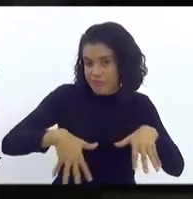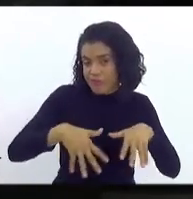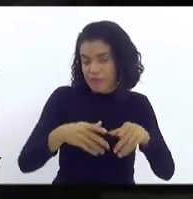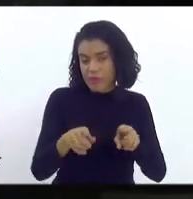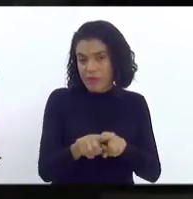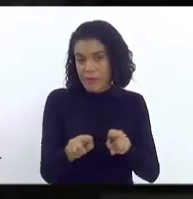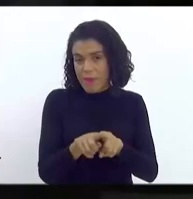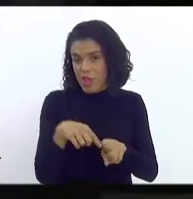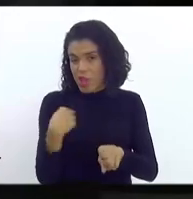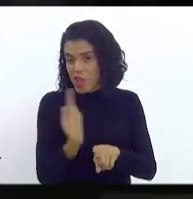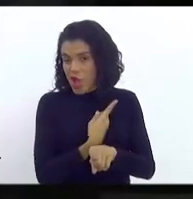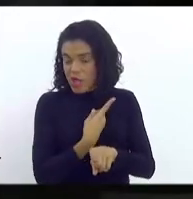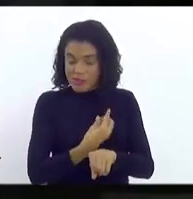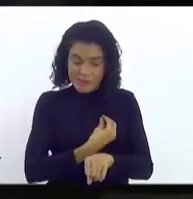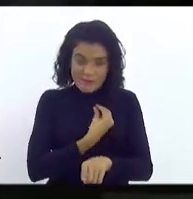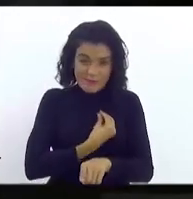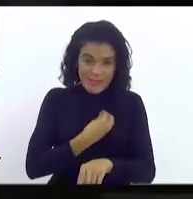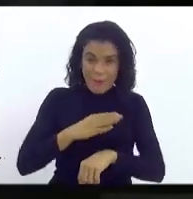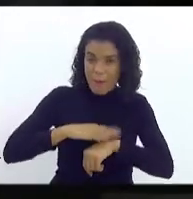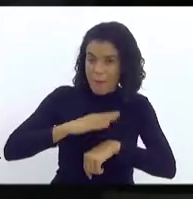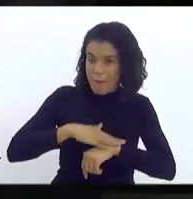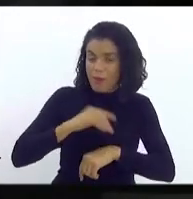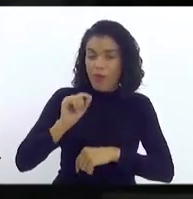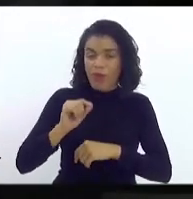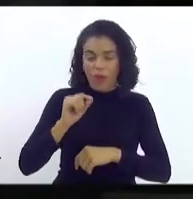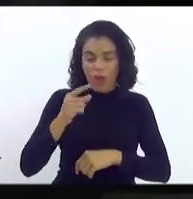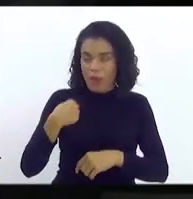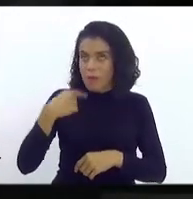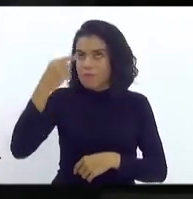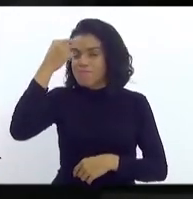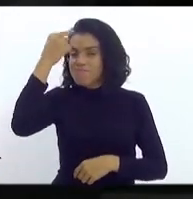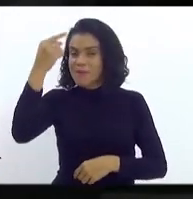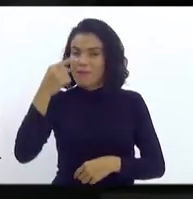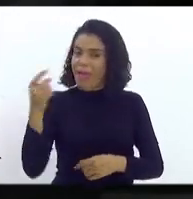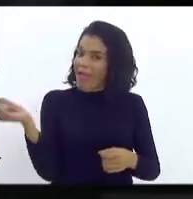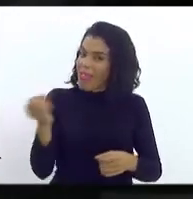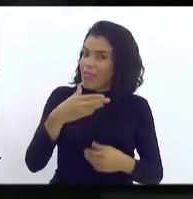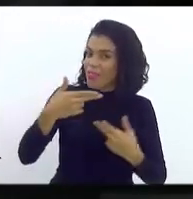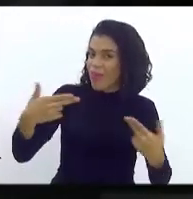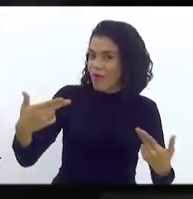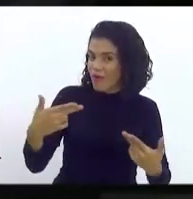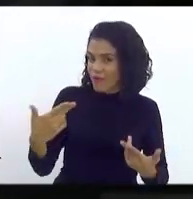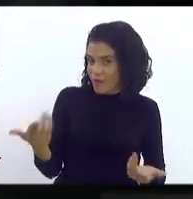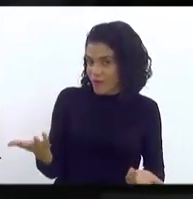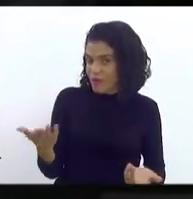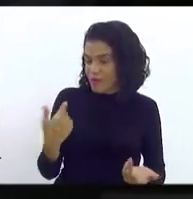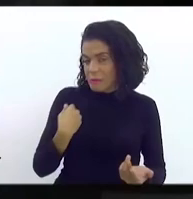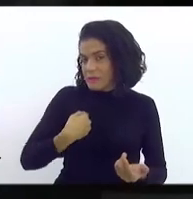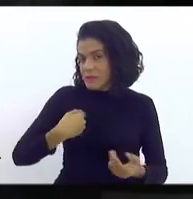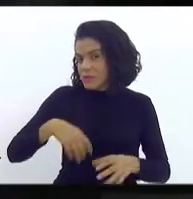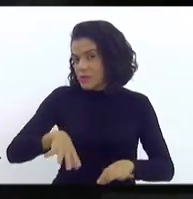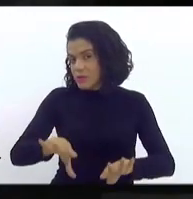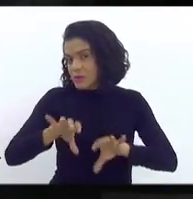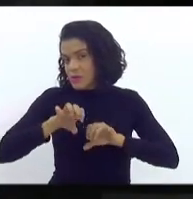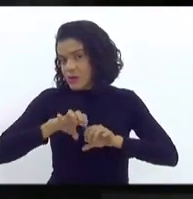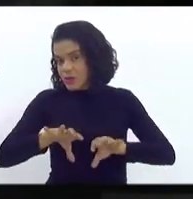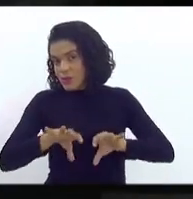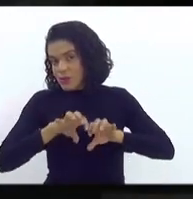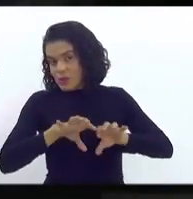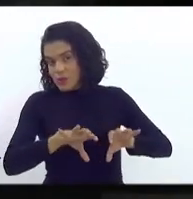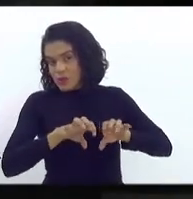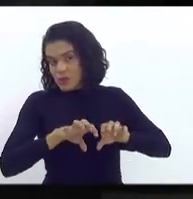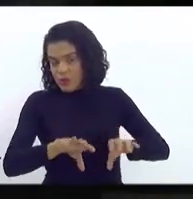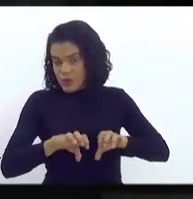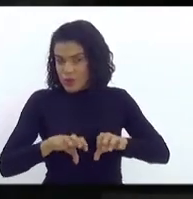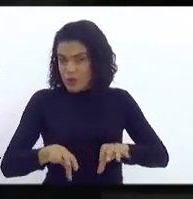todos passávamos por uma situação que inimaginável, né? Nova. Então, nós tivemos que absorver dentro do nosso